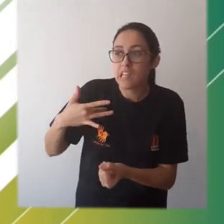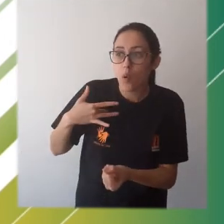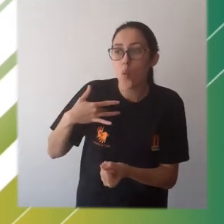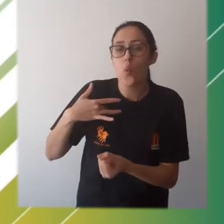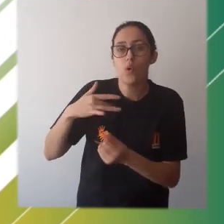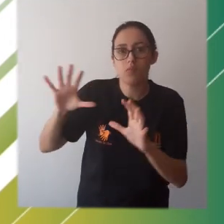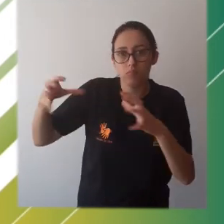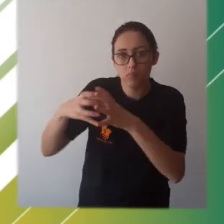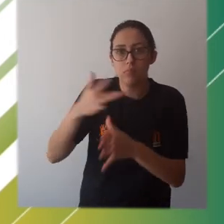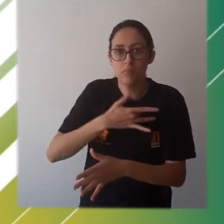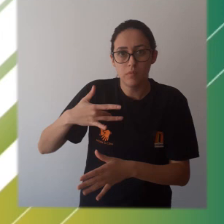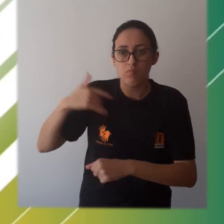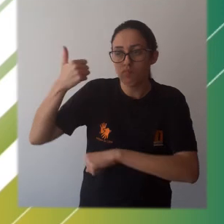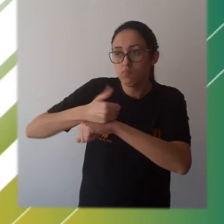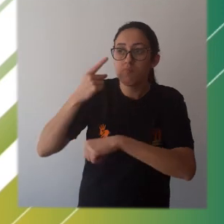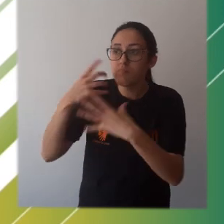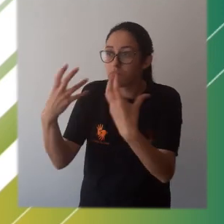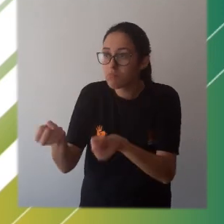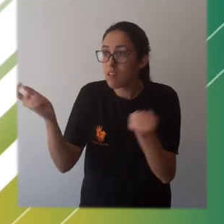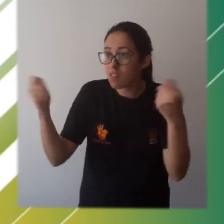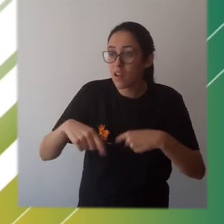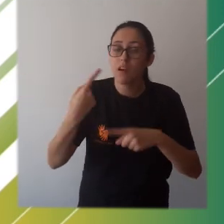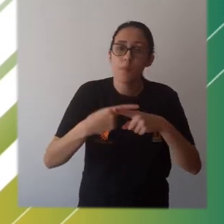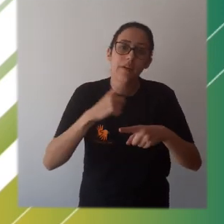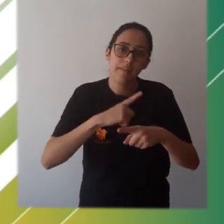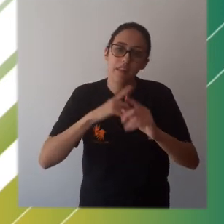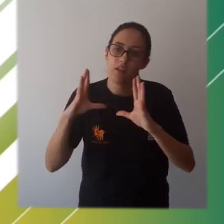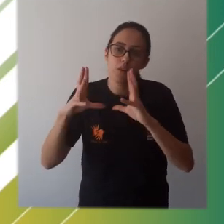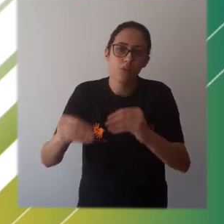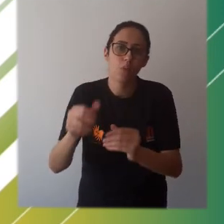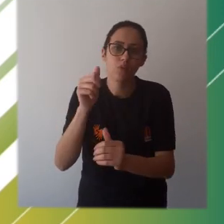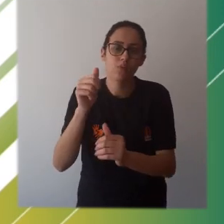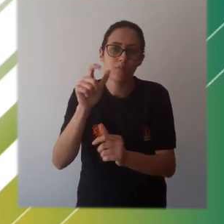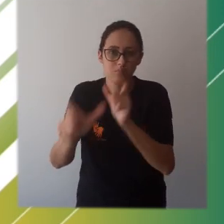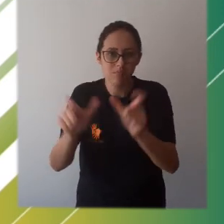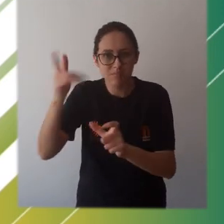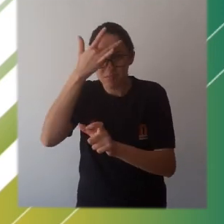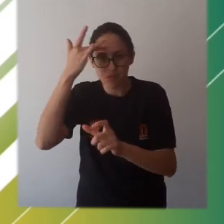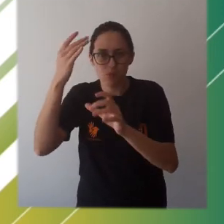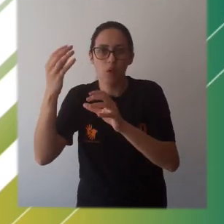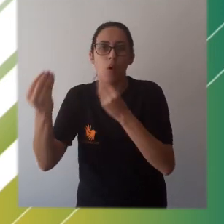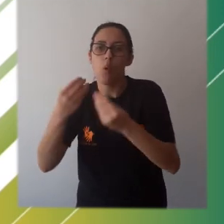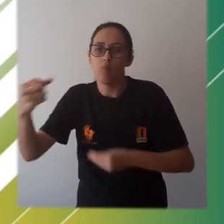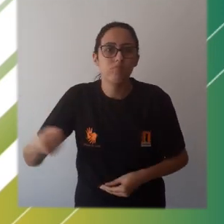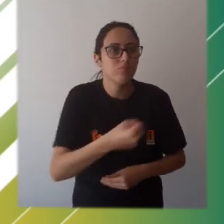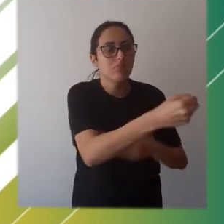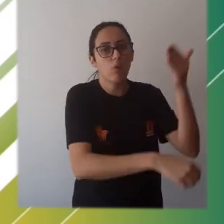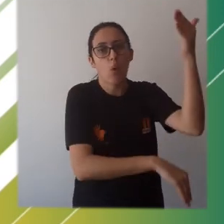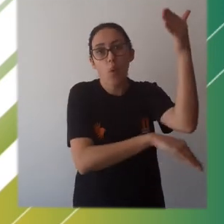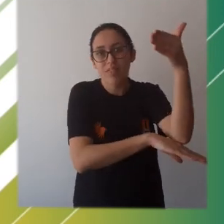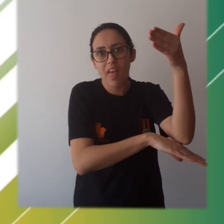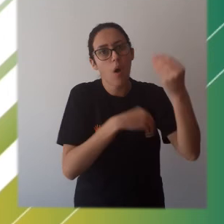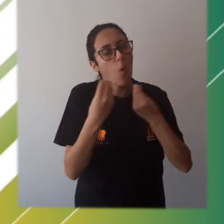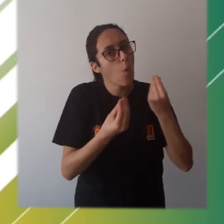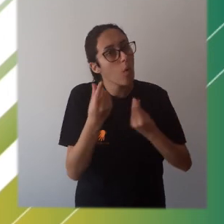da saúde para termos aglomeração de pessoas em hotéis, porque colocamos todos os paratletas em hotéis, os atletas em